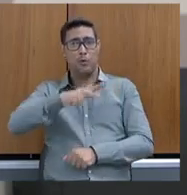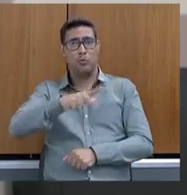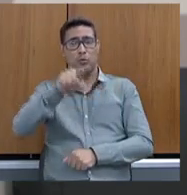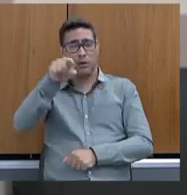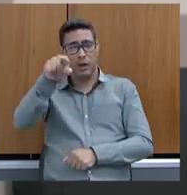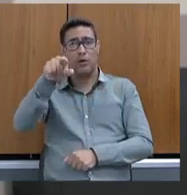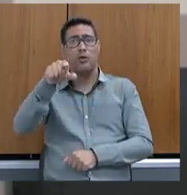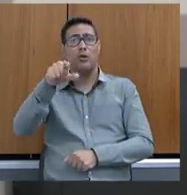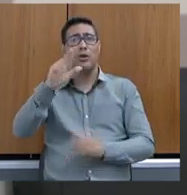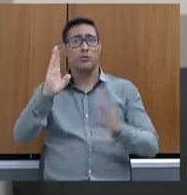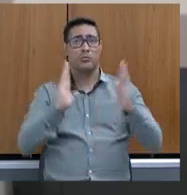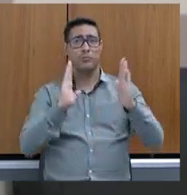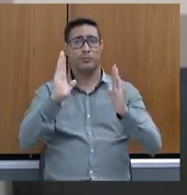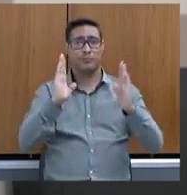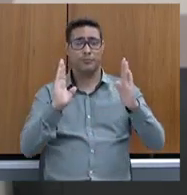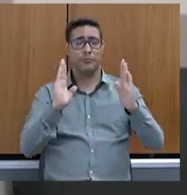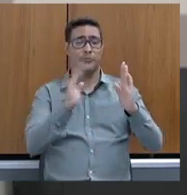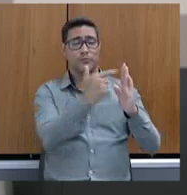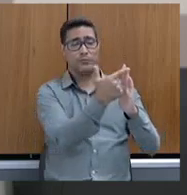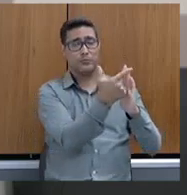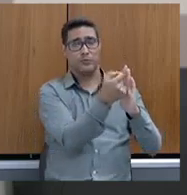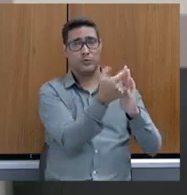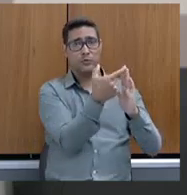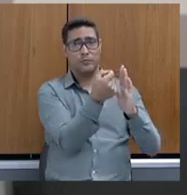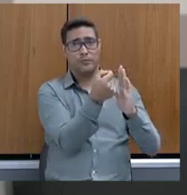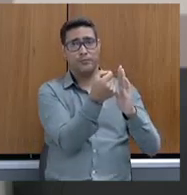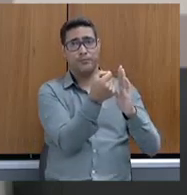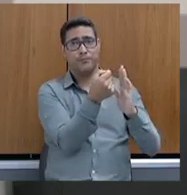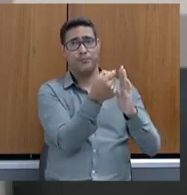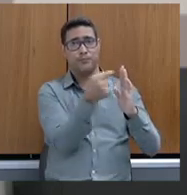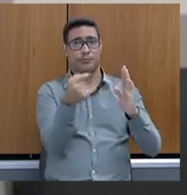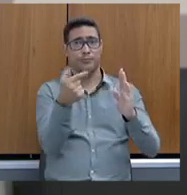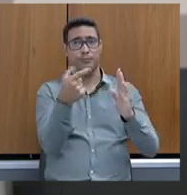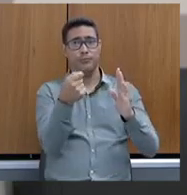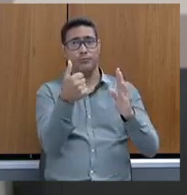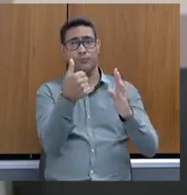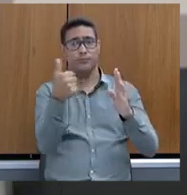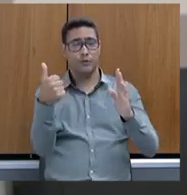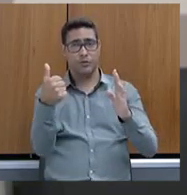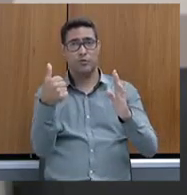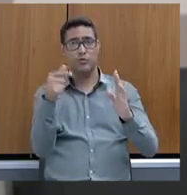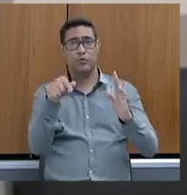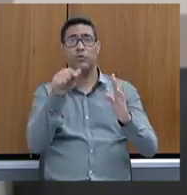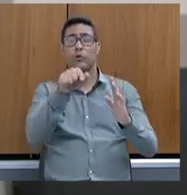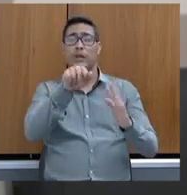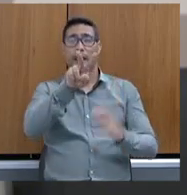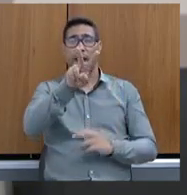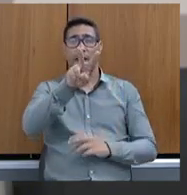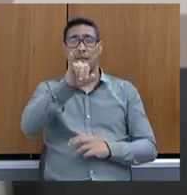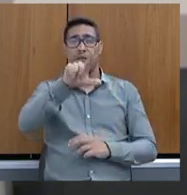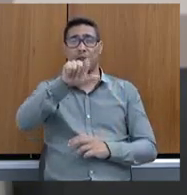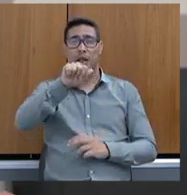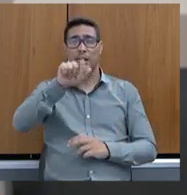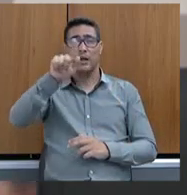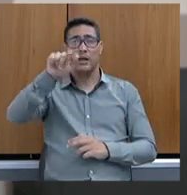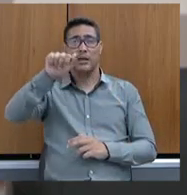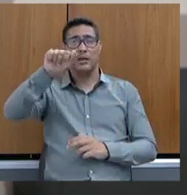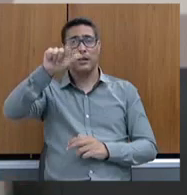da pandemia em 2020 2021 resultado é o Vila Galé Possivelmente